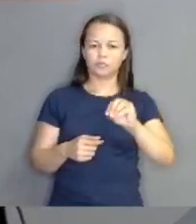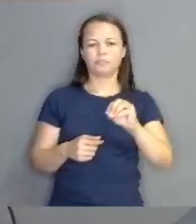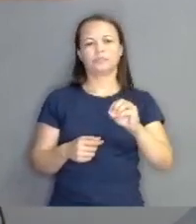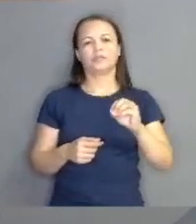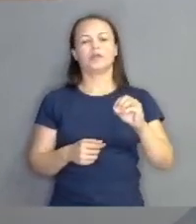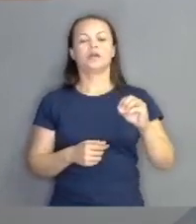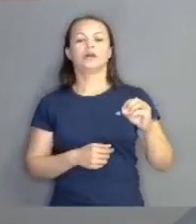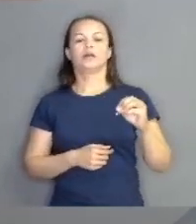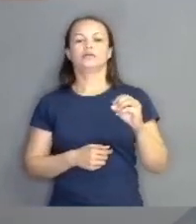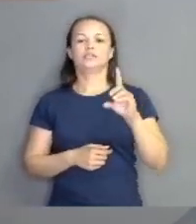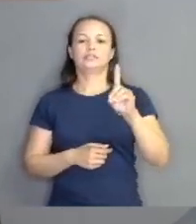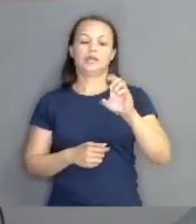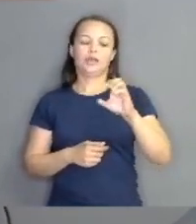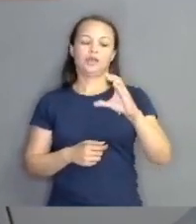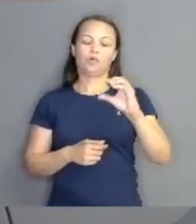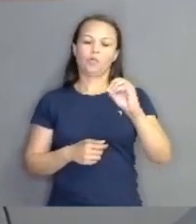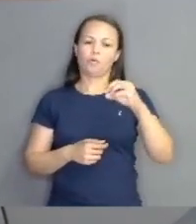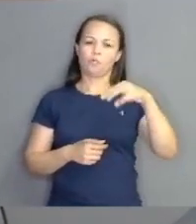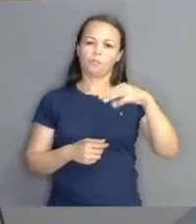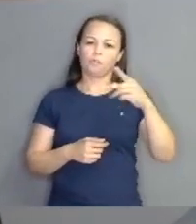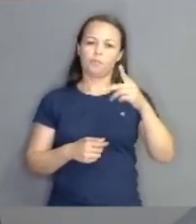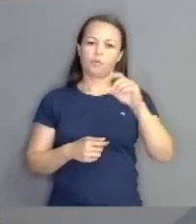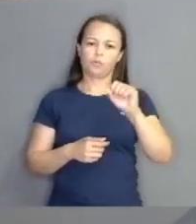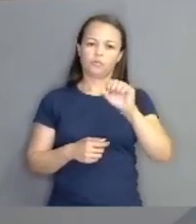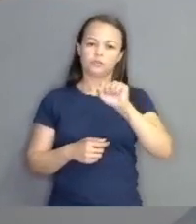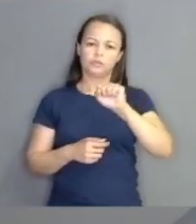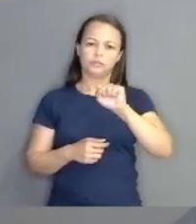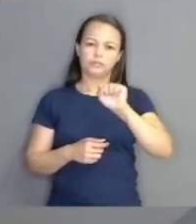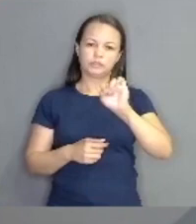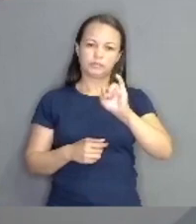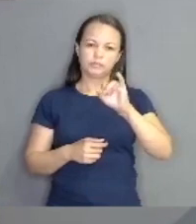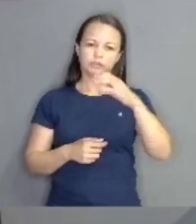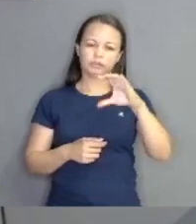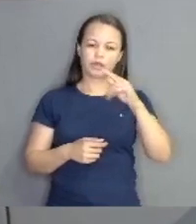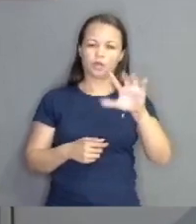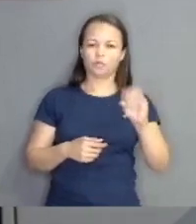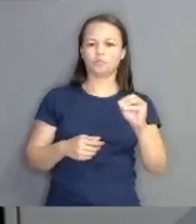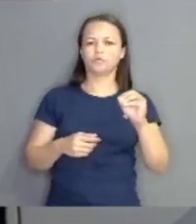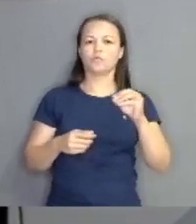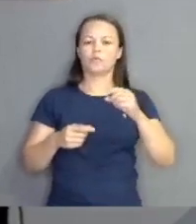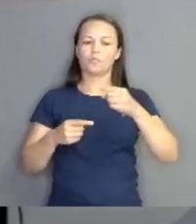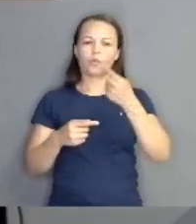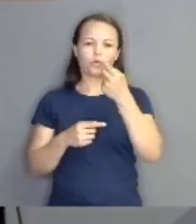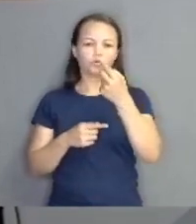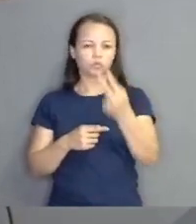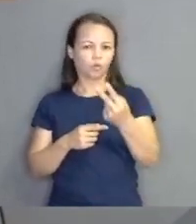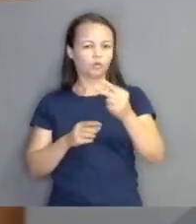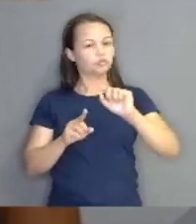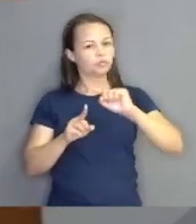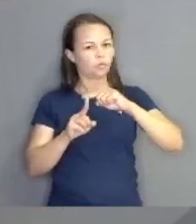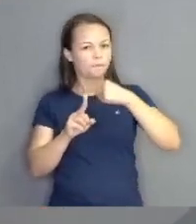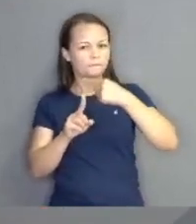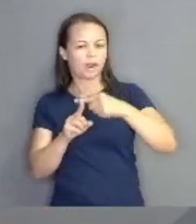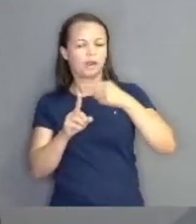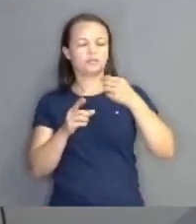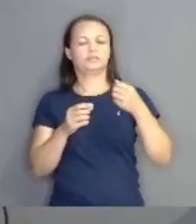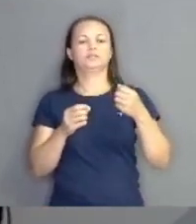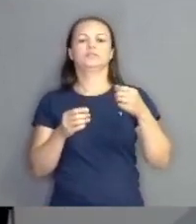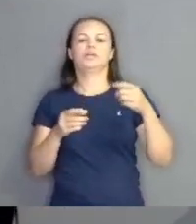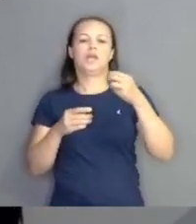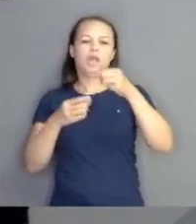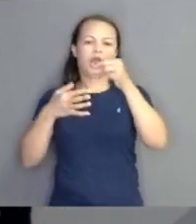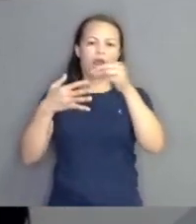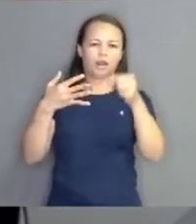podemos decompor em dois ou mais elementos que o constituem. Então, a gente vai pegar aqui na composição, a